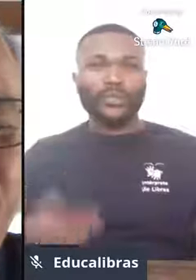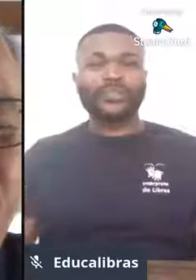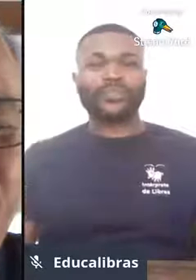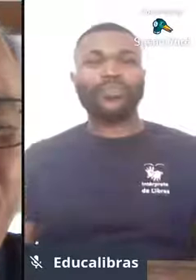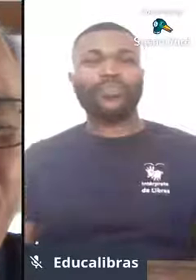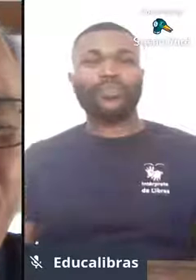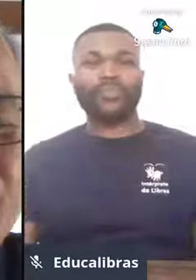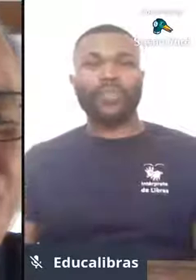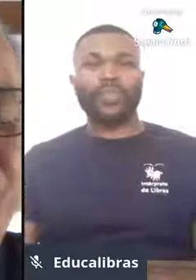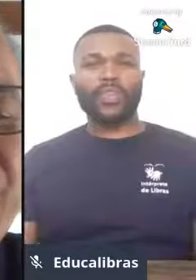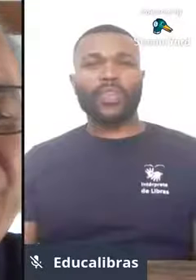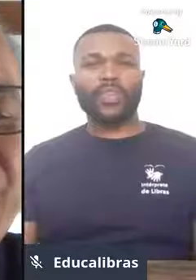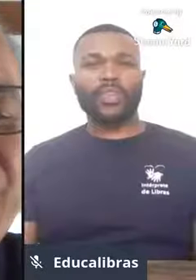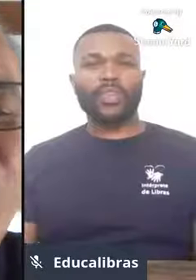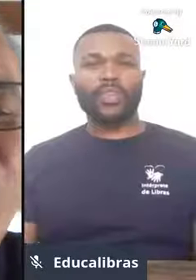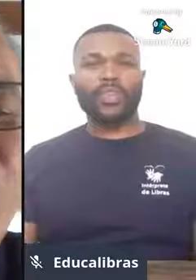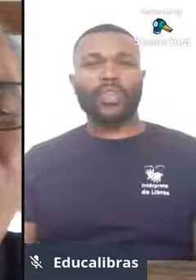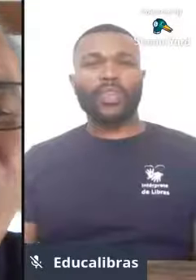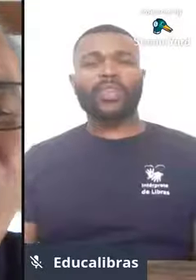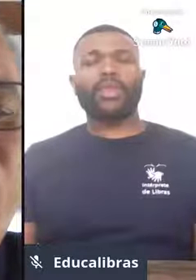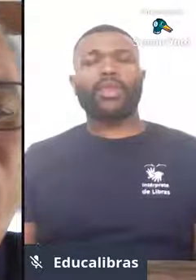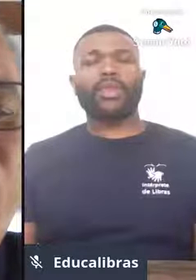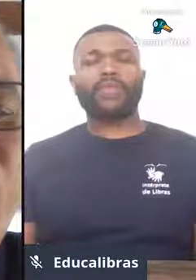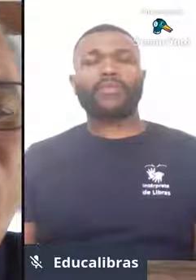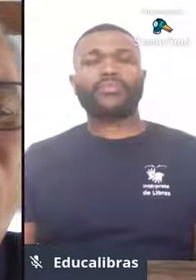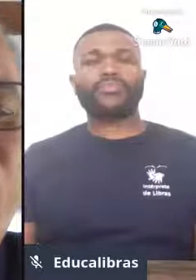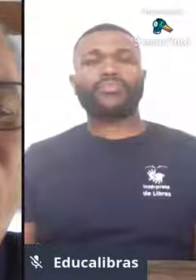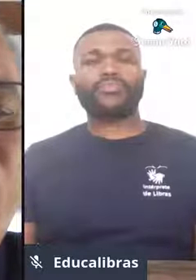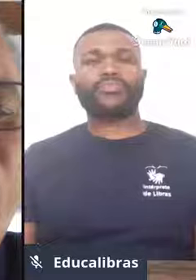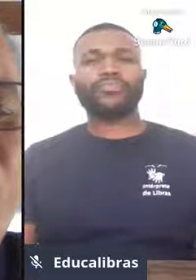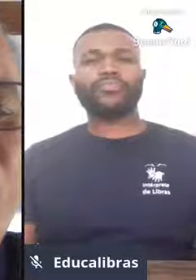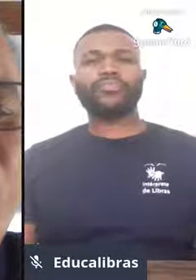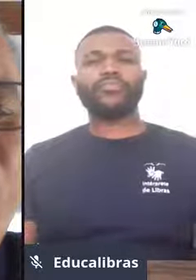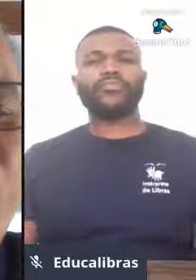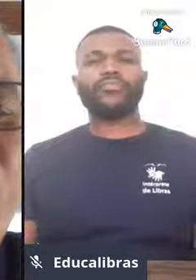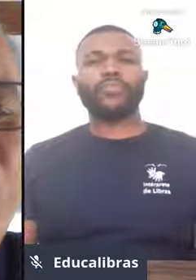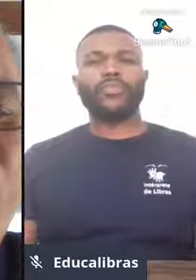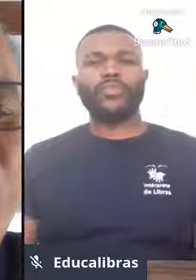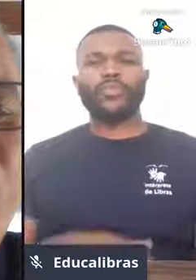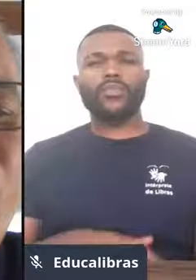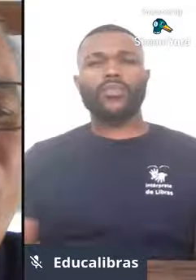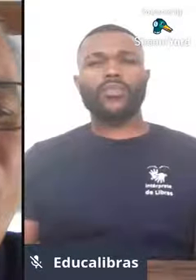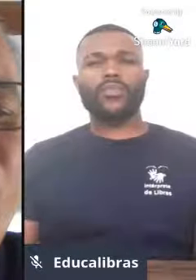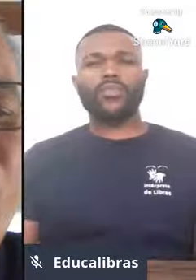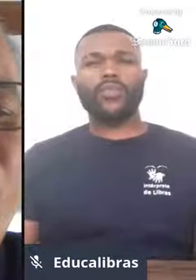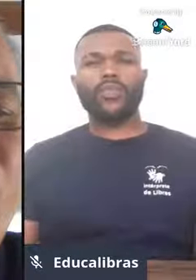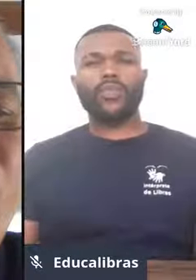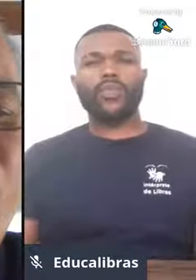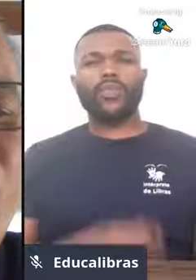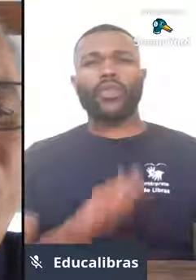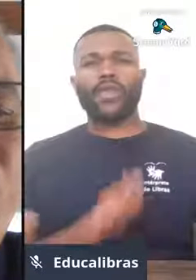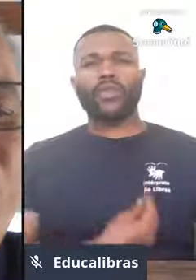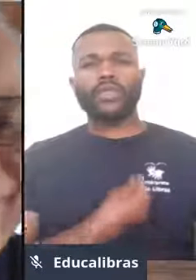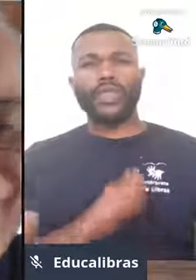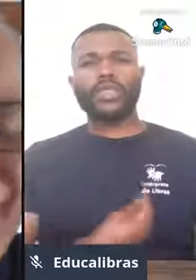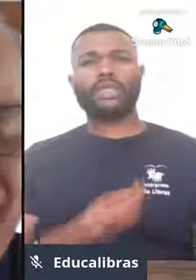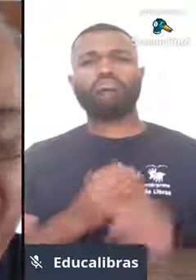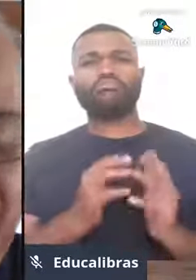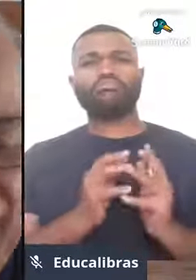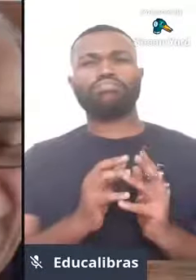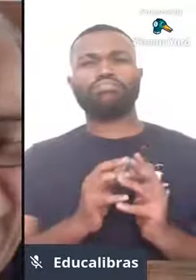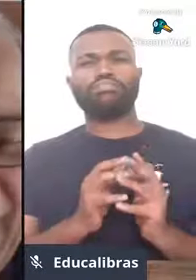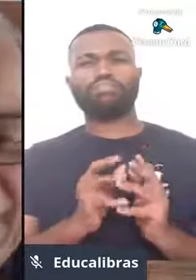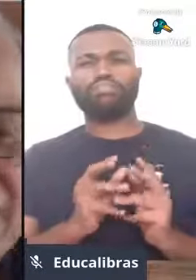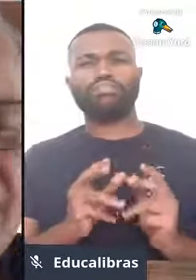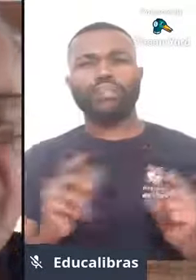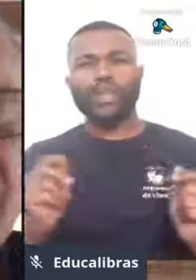E eu resolvi assumir a minha vida a partir deste minuto.